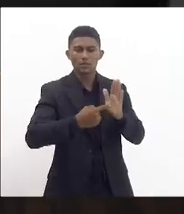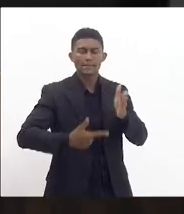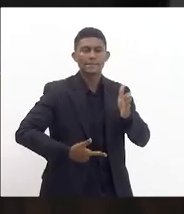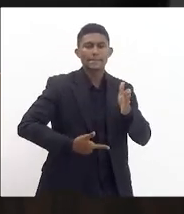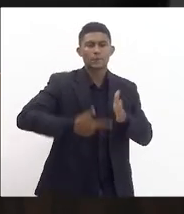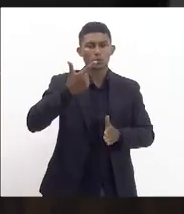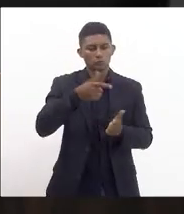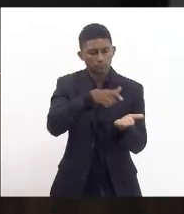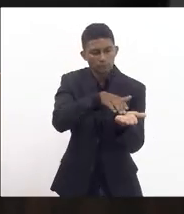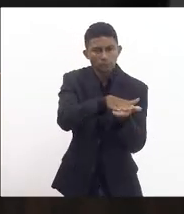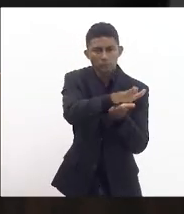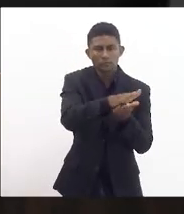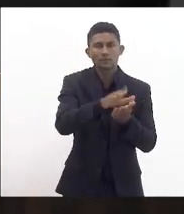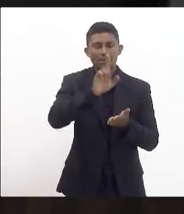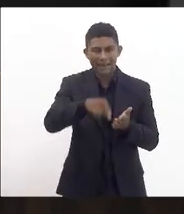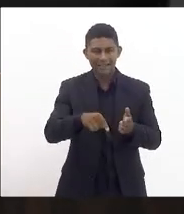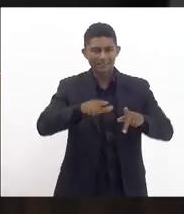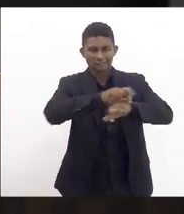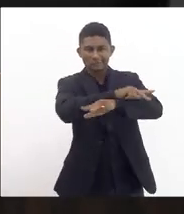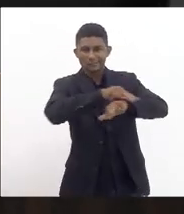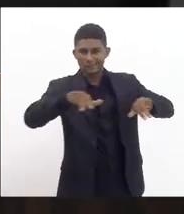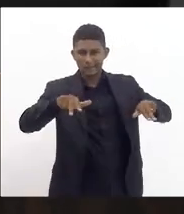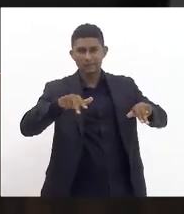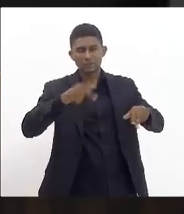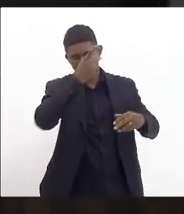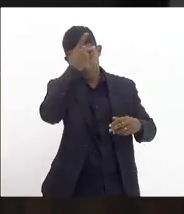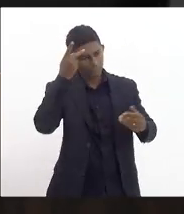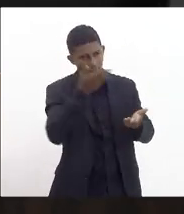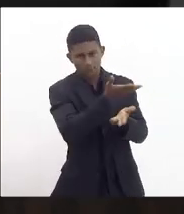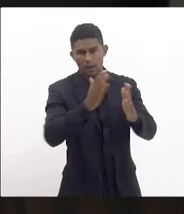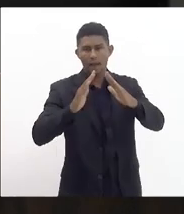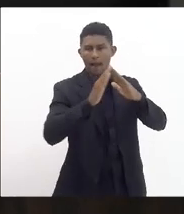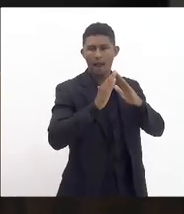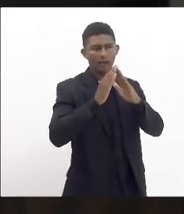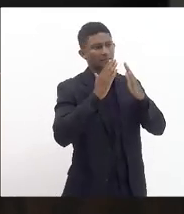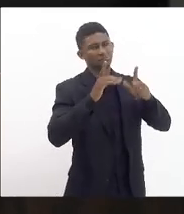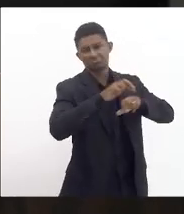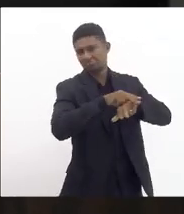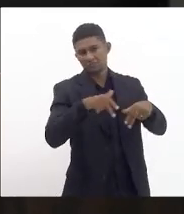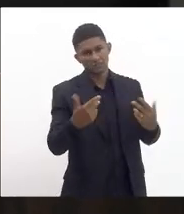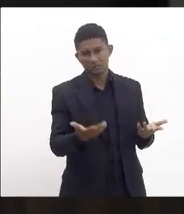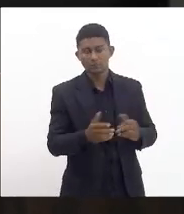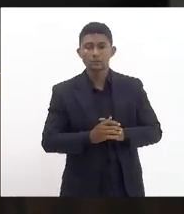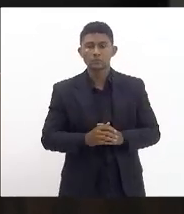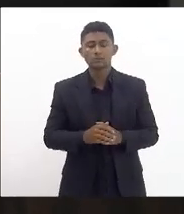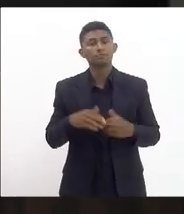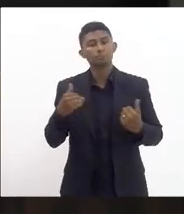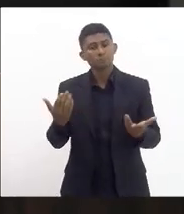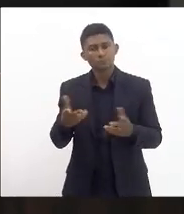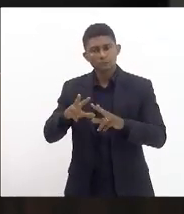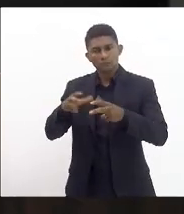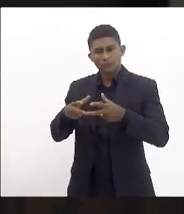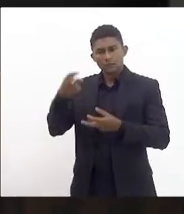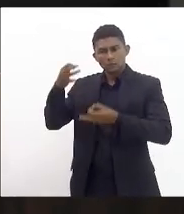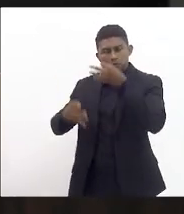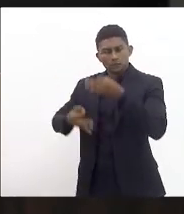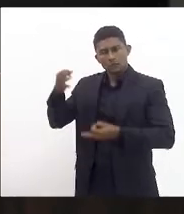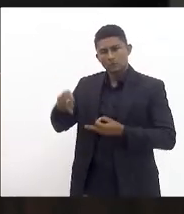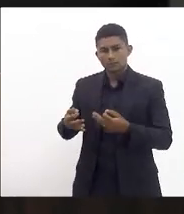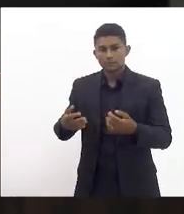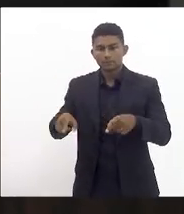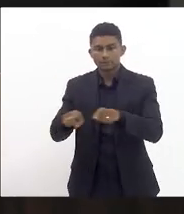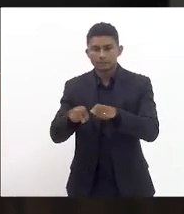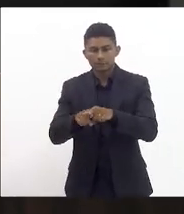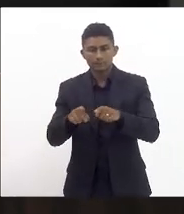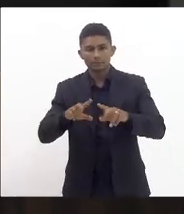a bens, móveis e imóveis da vítima na forma que menciona. Pendente de pareceres das comissões de Constituição, Justiça, de Defesa dos Direitos Humanos